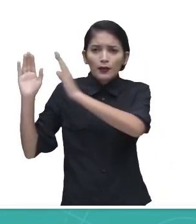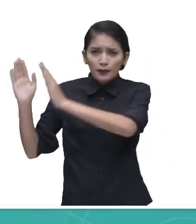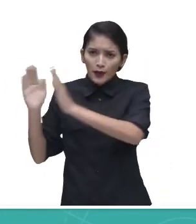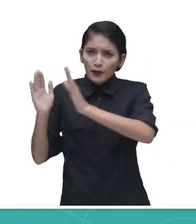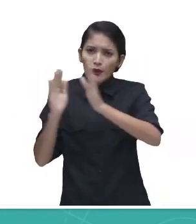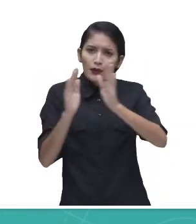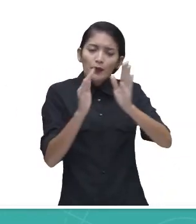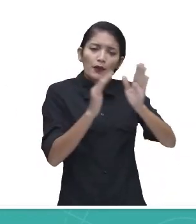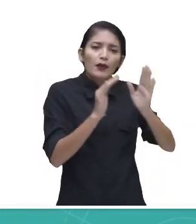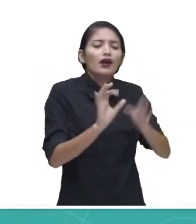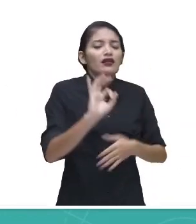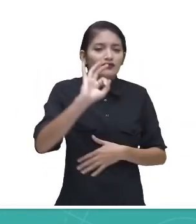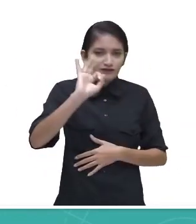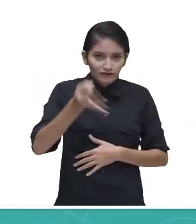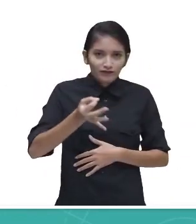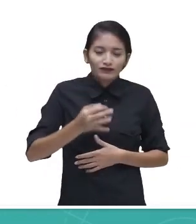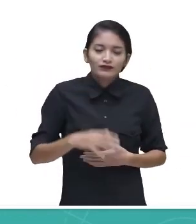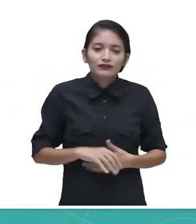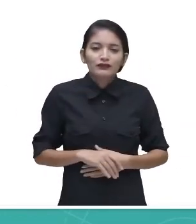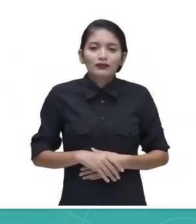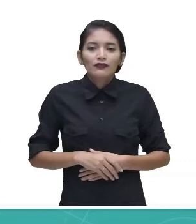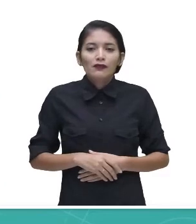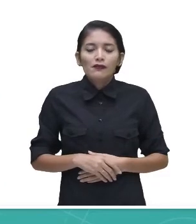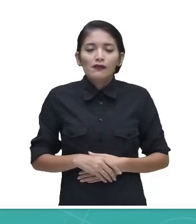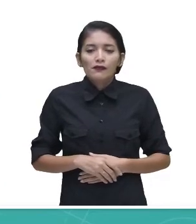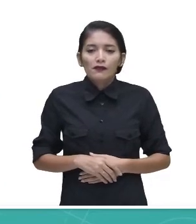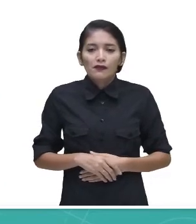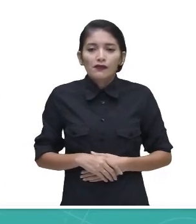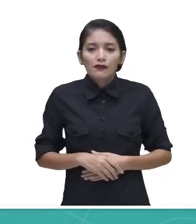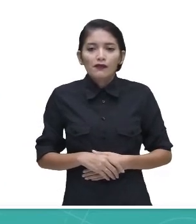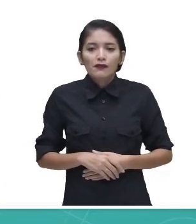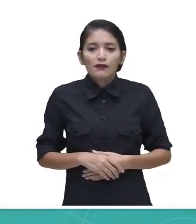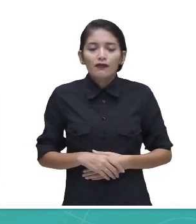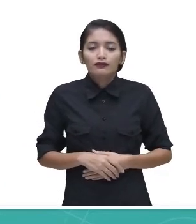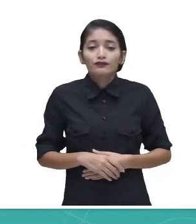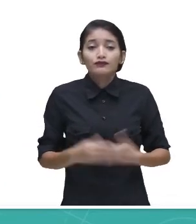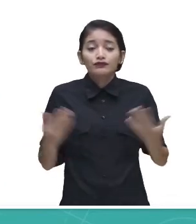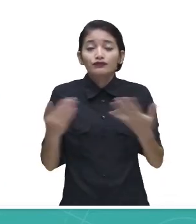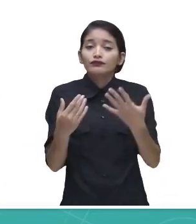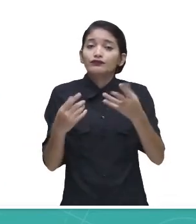também acertou. Vamos para a questão 3.